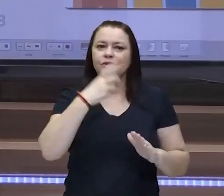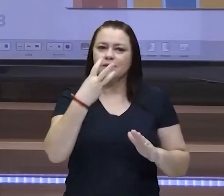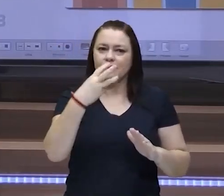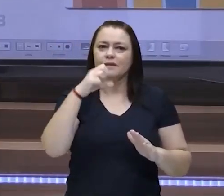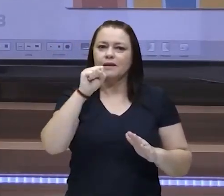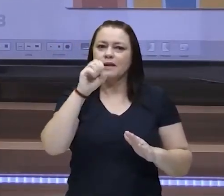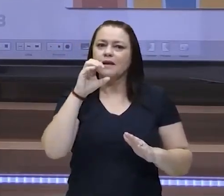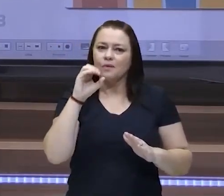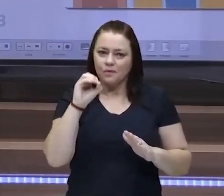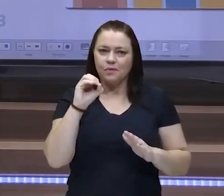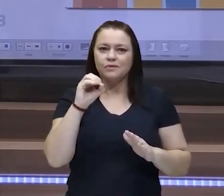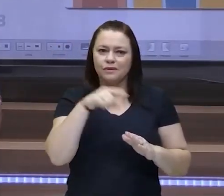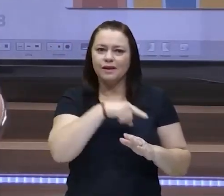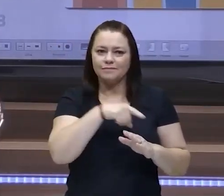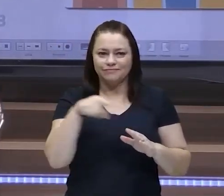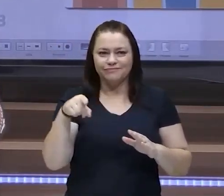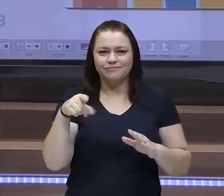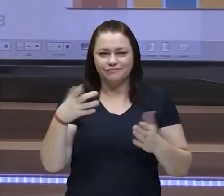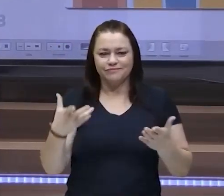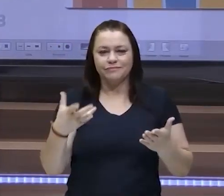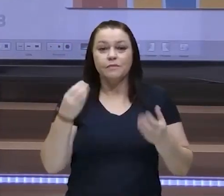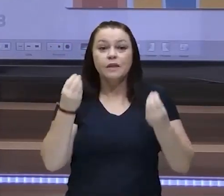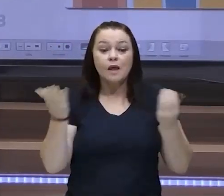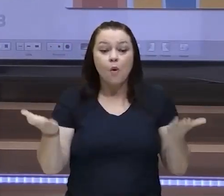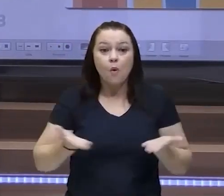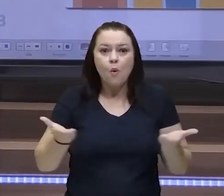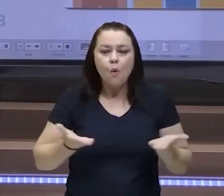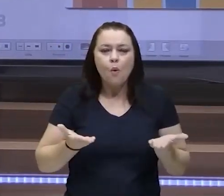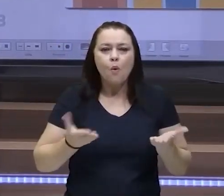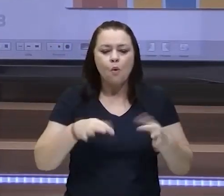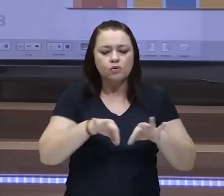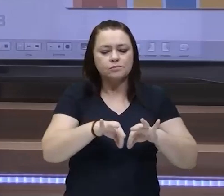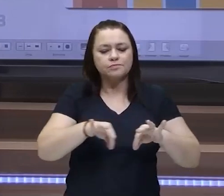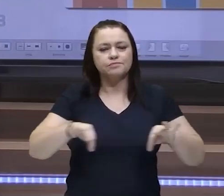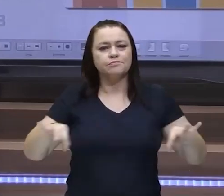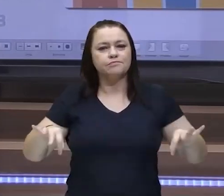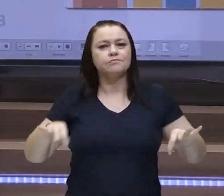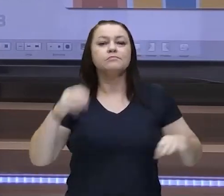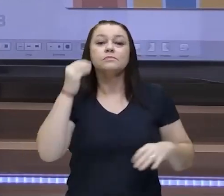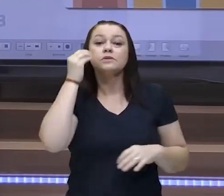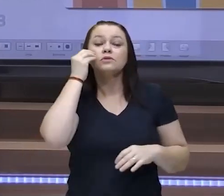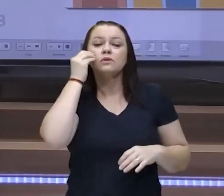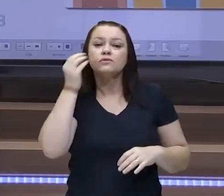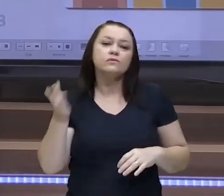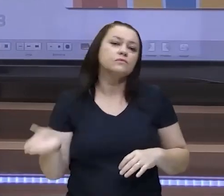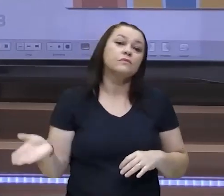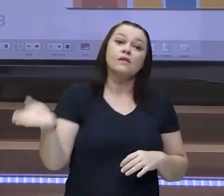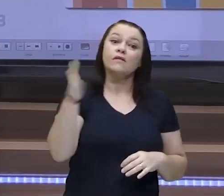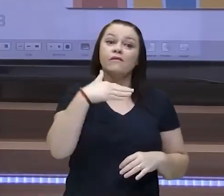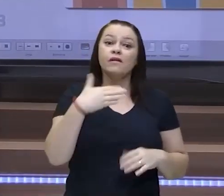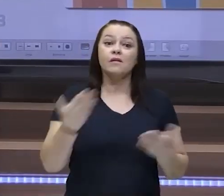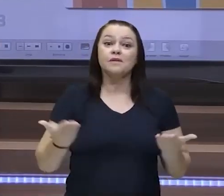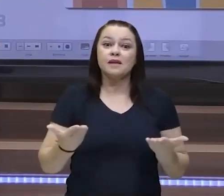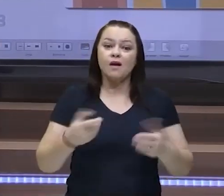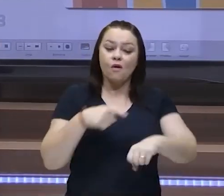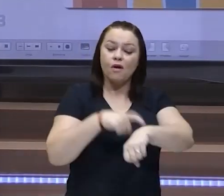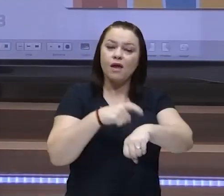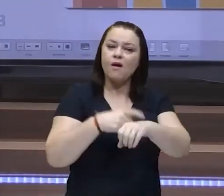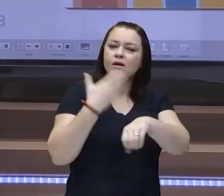vimos aí na aula de hoje todos os sistemas de unidades de medida. Então, vamos lá, que agora é hora de